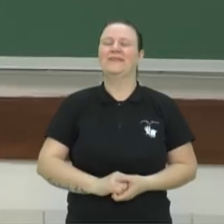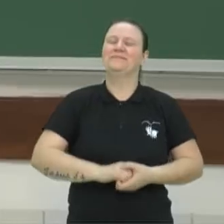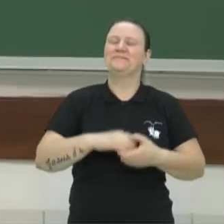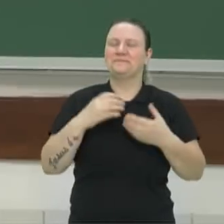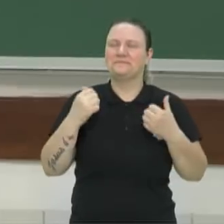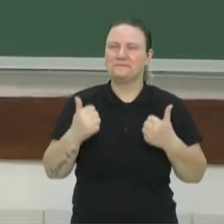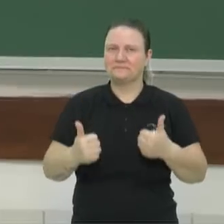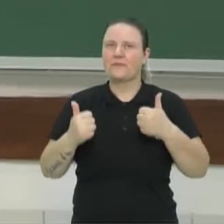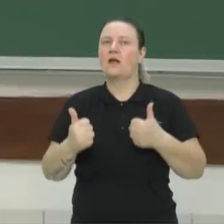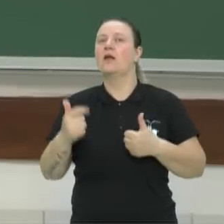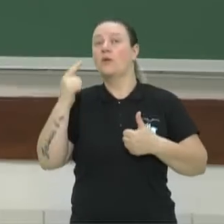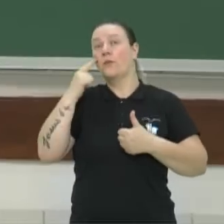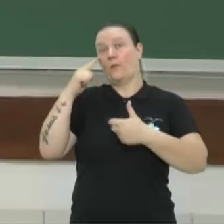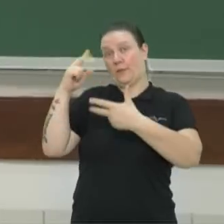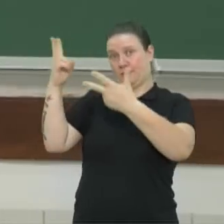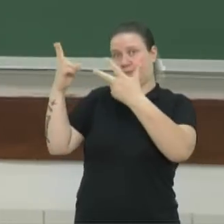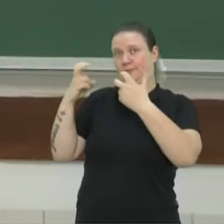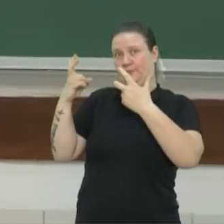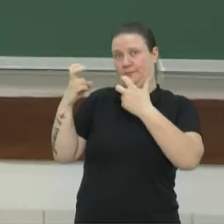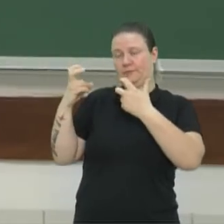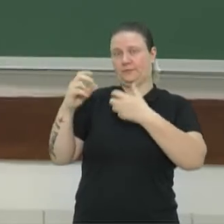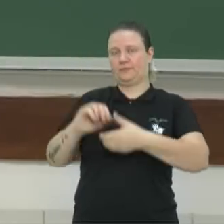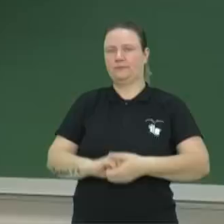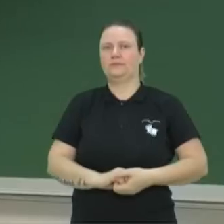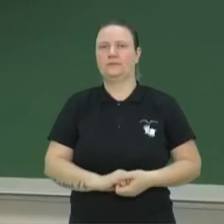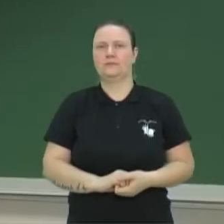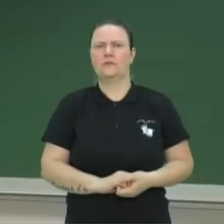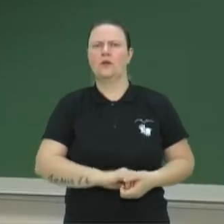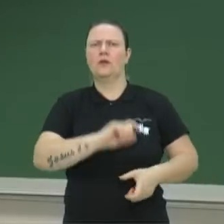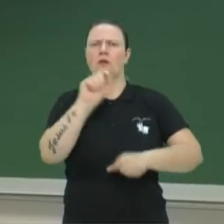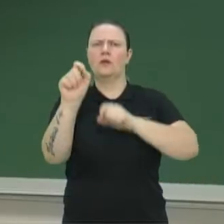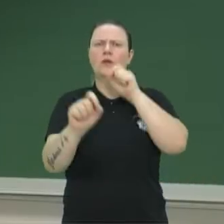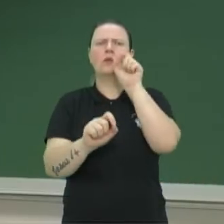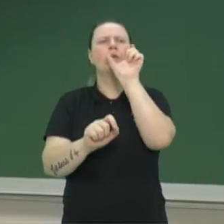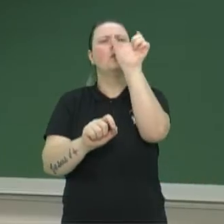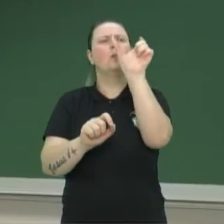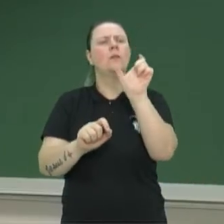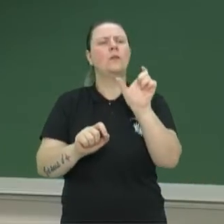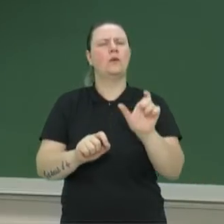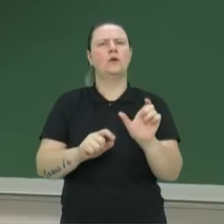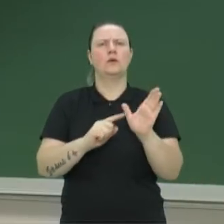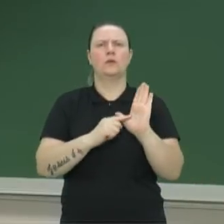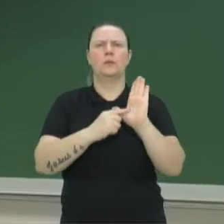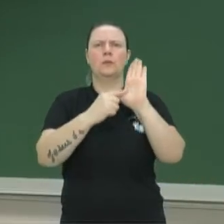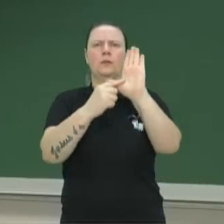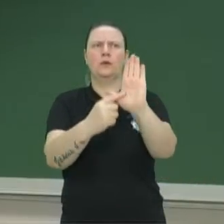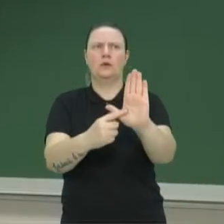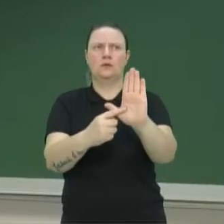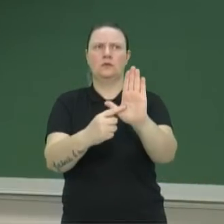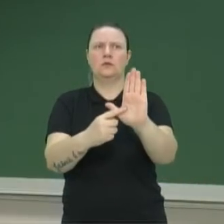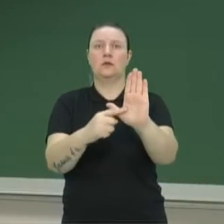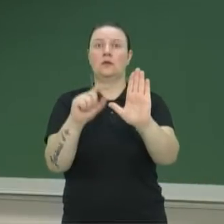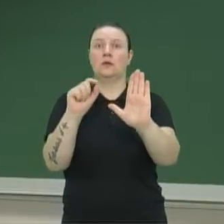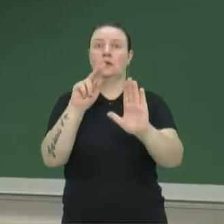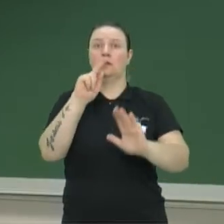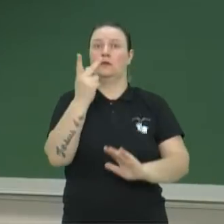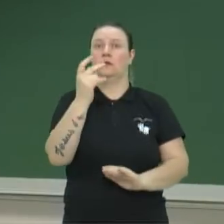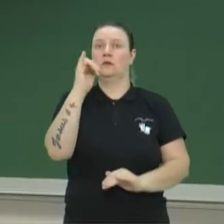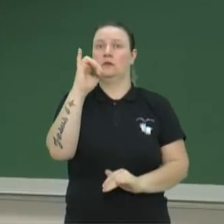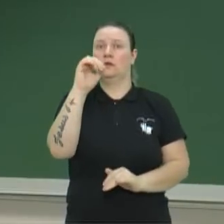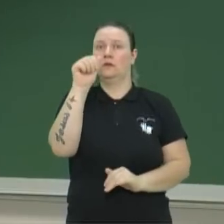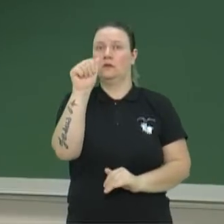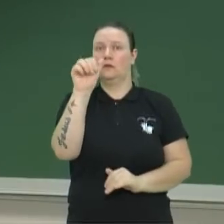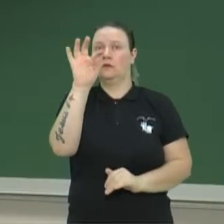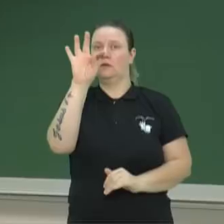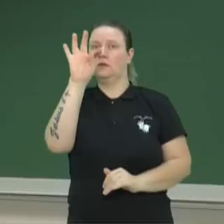Beleza, pessoal, conferindo aqui comigo. Então, quais as palavras destacadas aqui formam um hiato aqui?